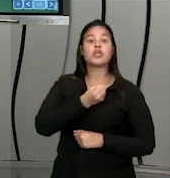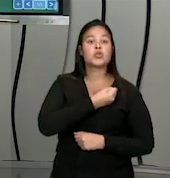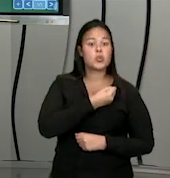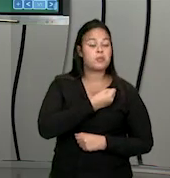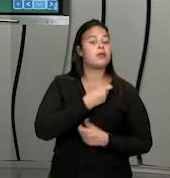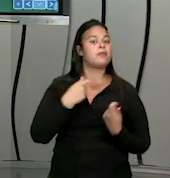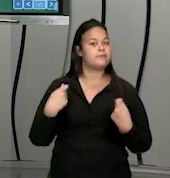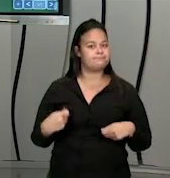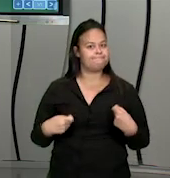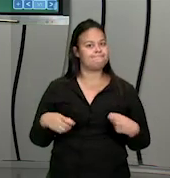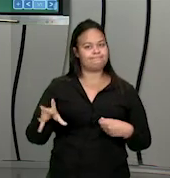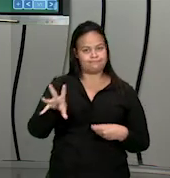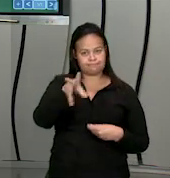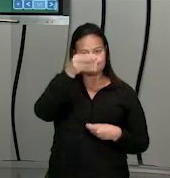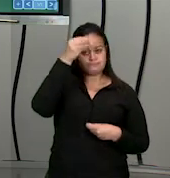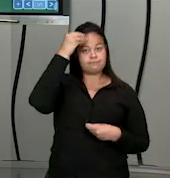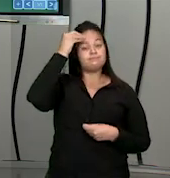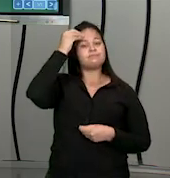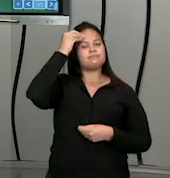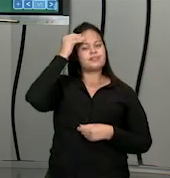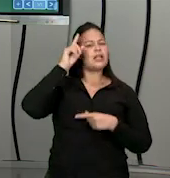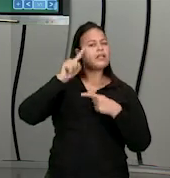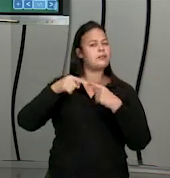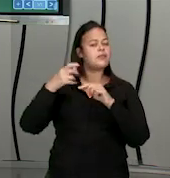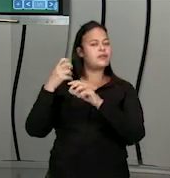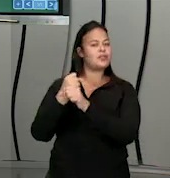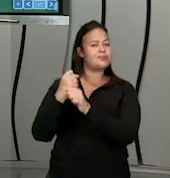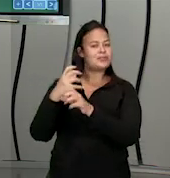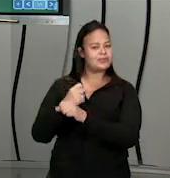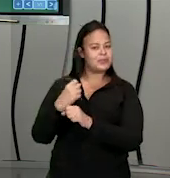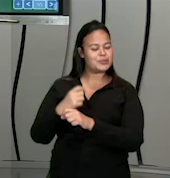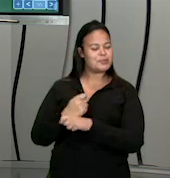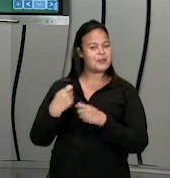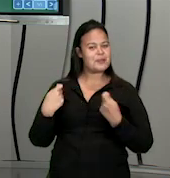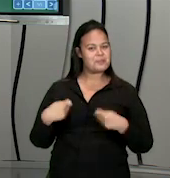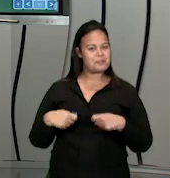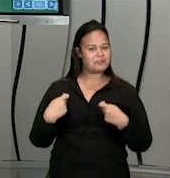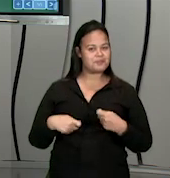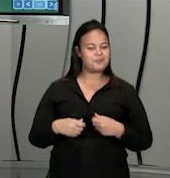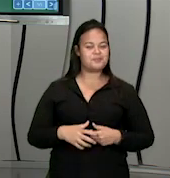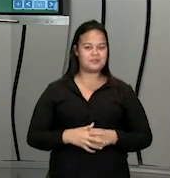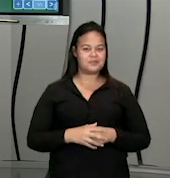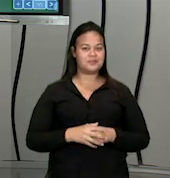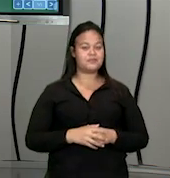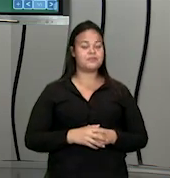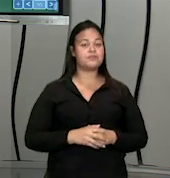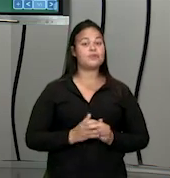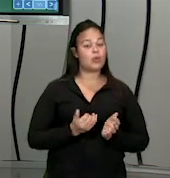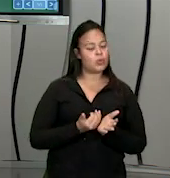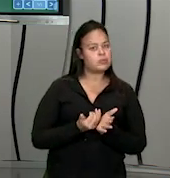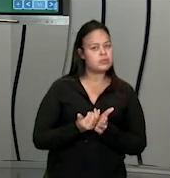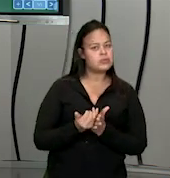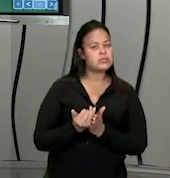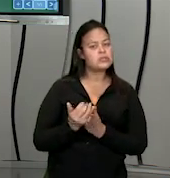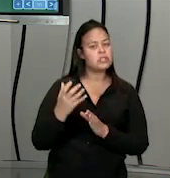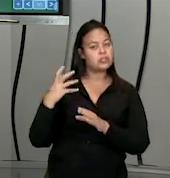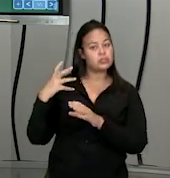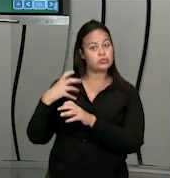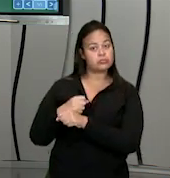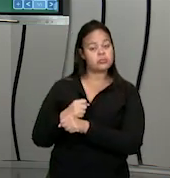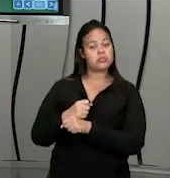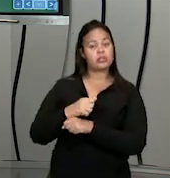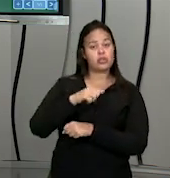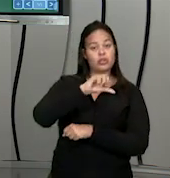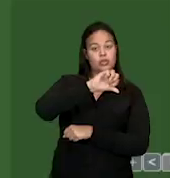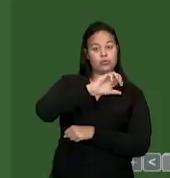decora e depois você começa a somar novamente esses valores. Então eu vou começar somando 90